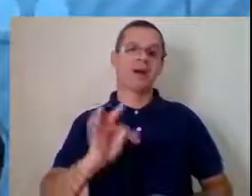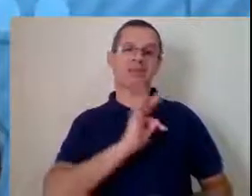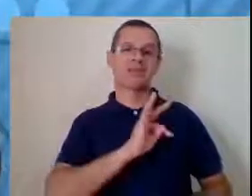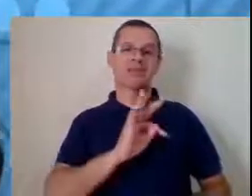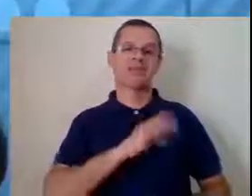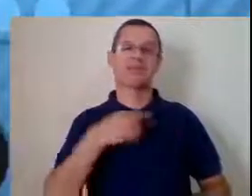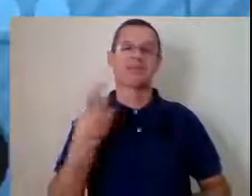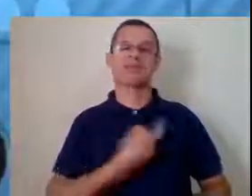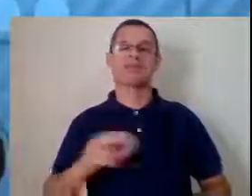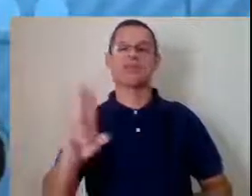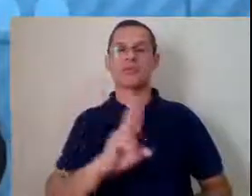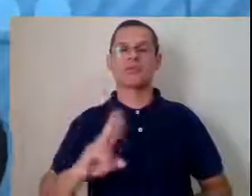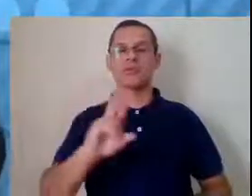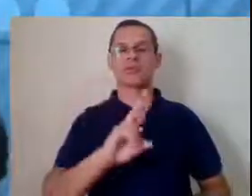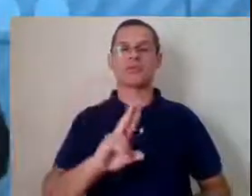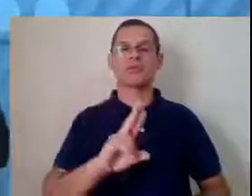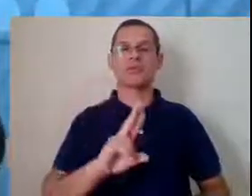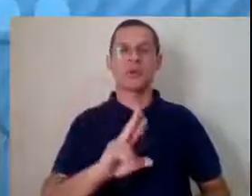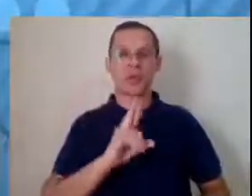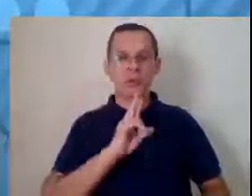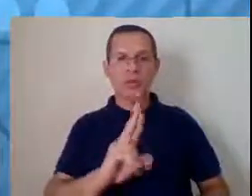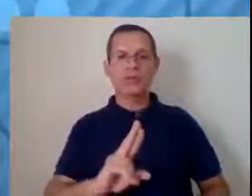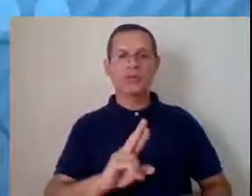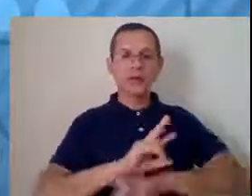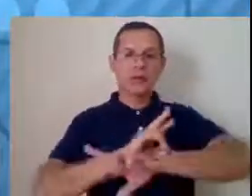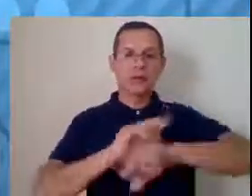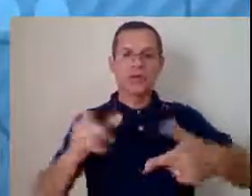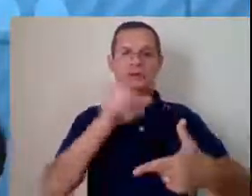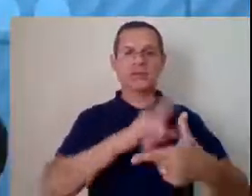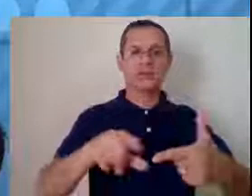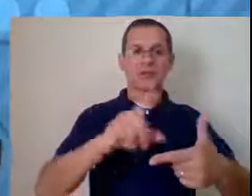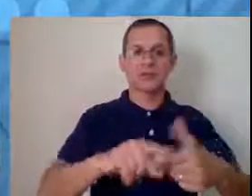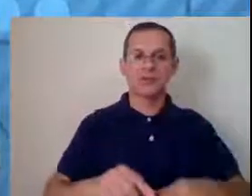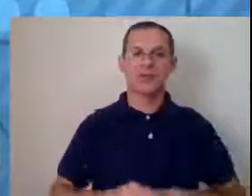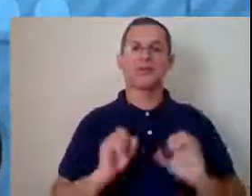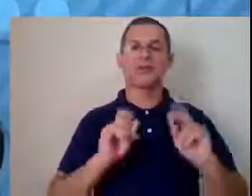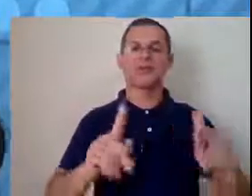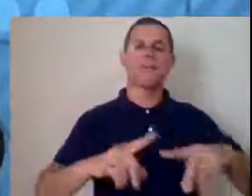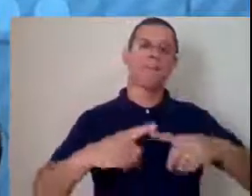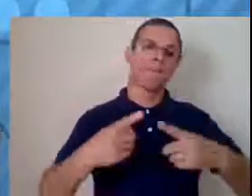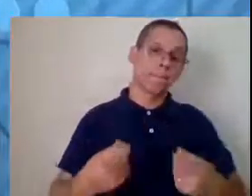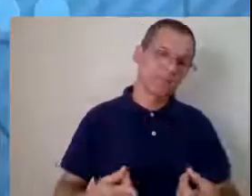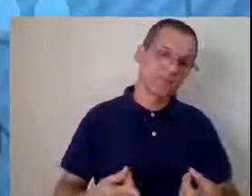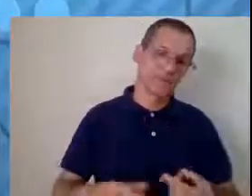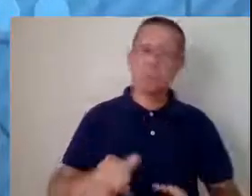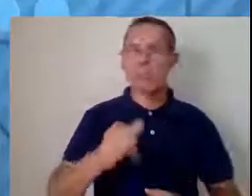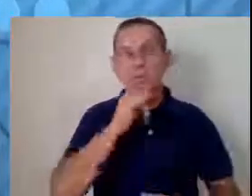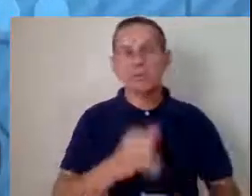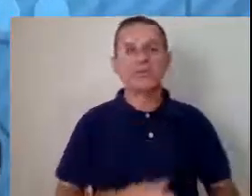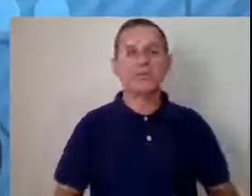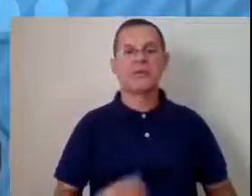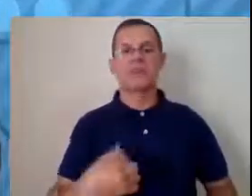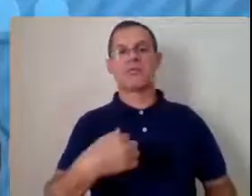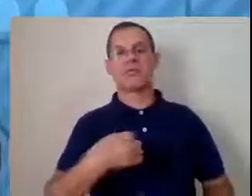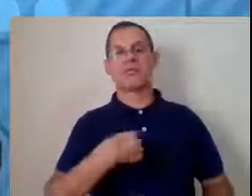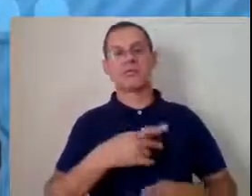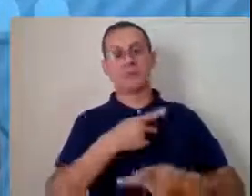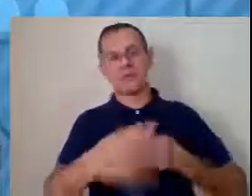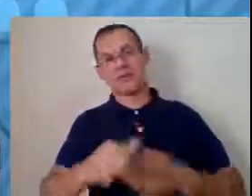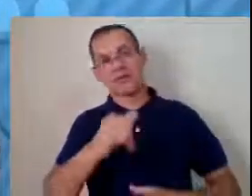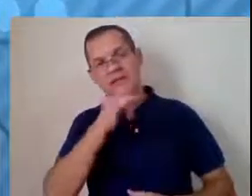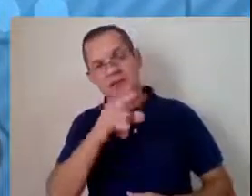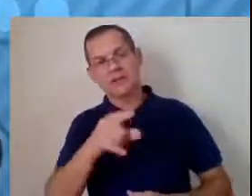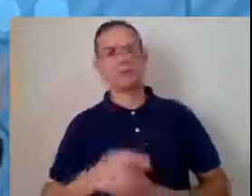técnicas aí que nós usamos para resolver uma série de problemas, ok? E, por exemplo, como eu dei o exemplo aí